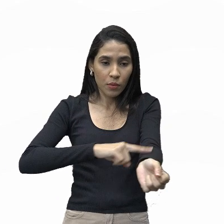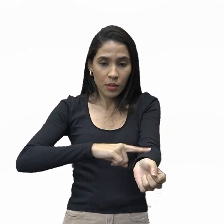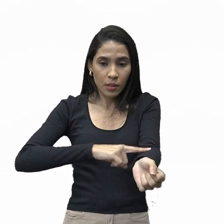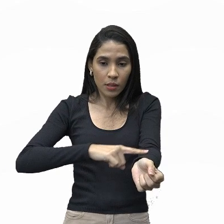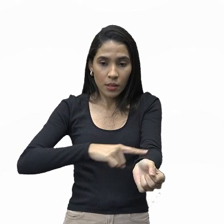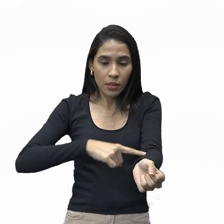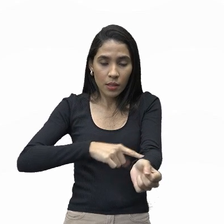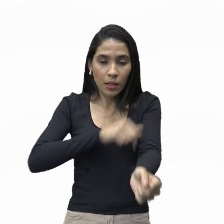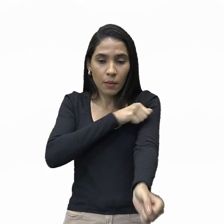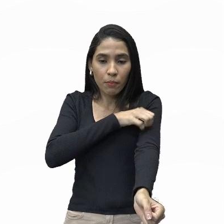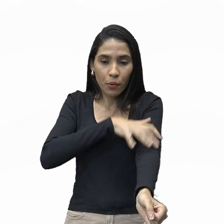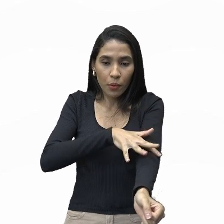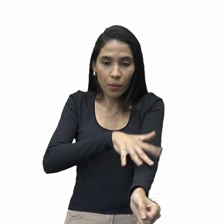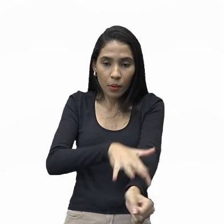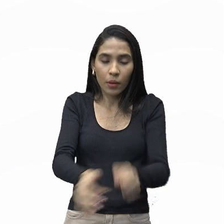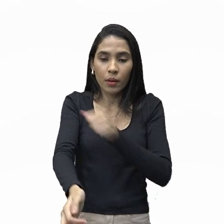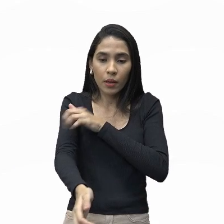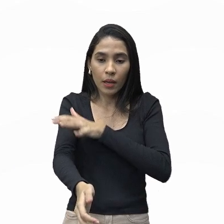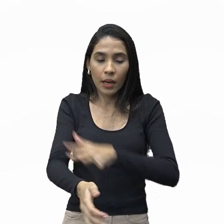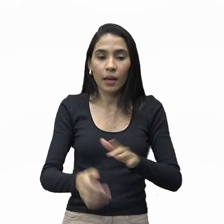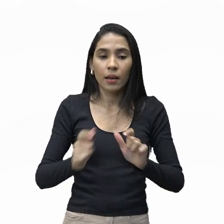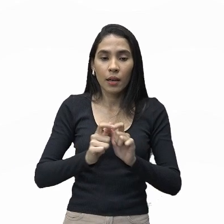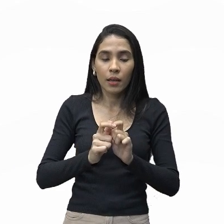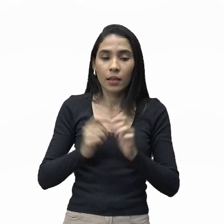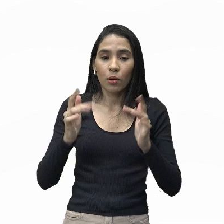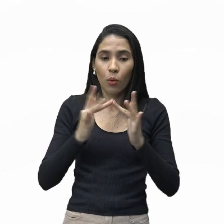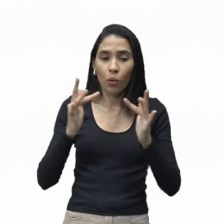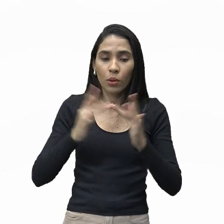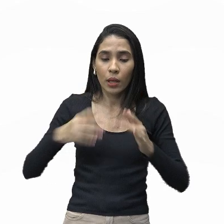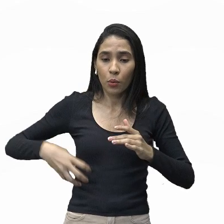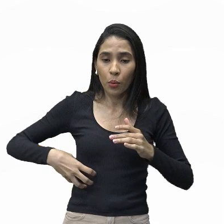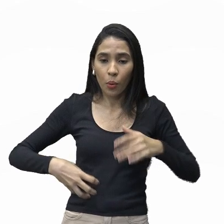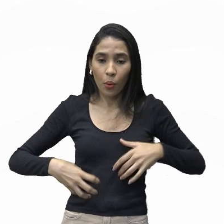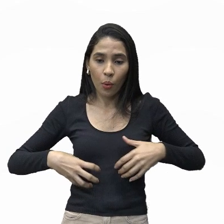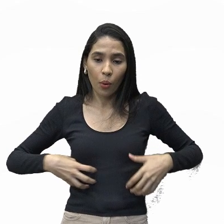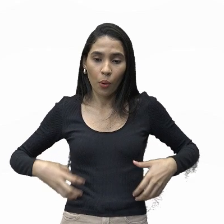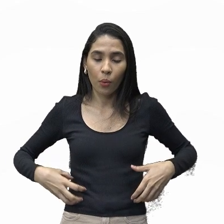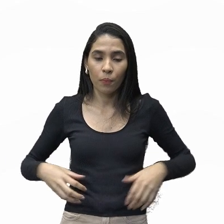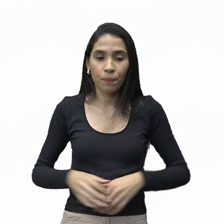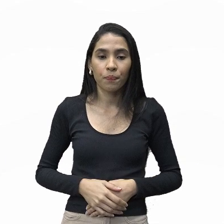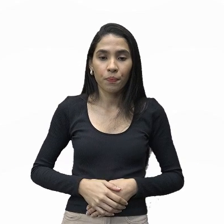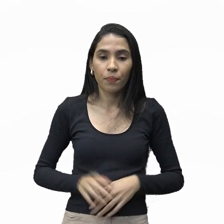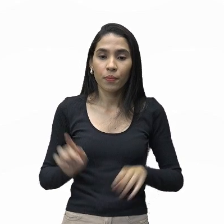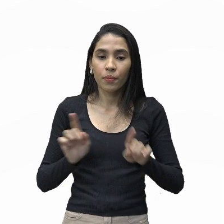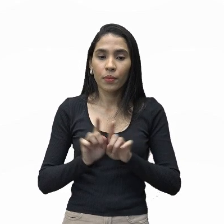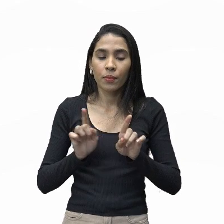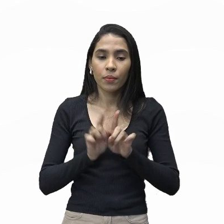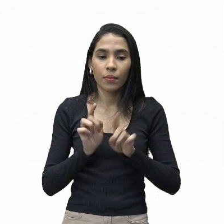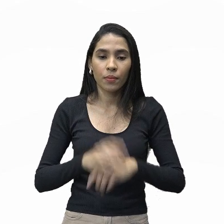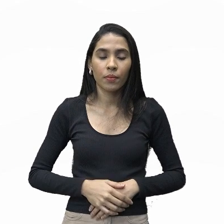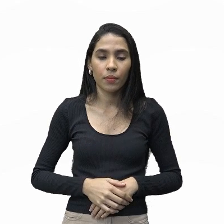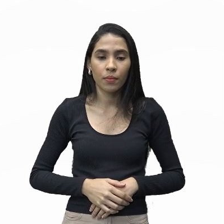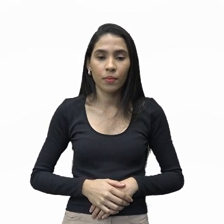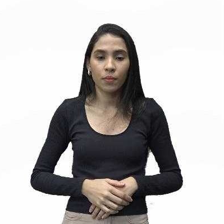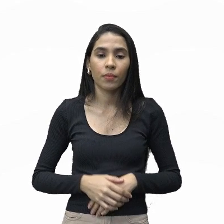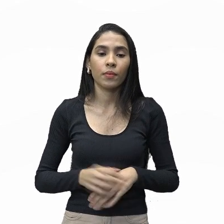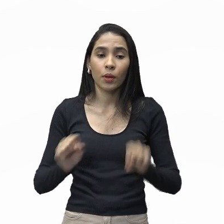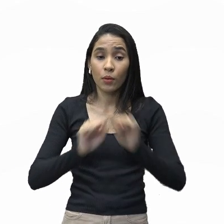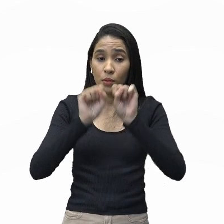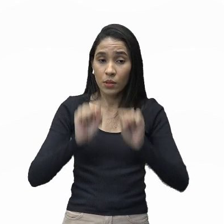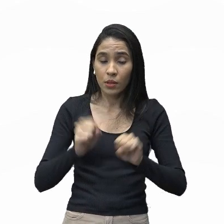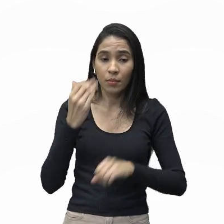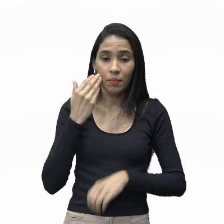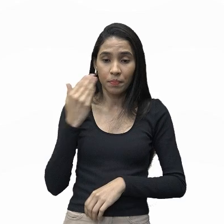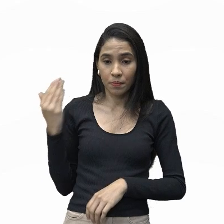percorrem o corpo até chegar aos órgãos-alvo, sobre os quais eles atuam, né? Quando a gente fala do sistema